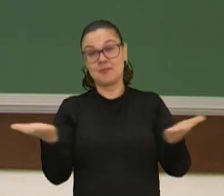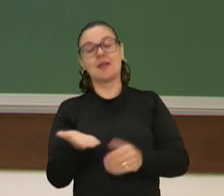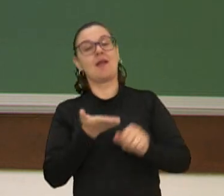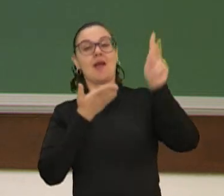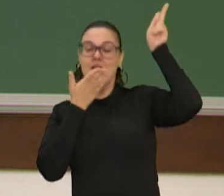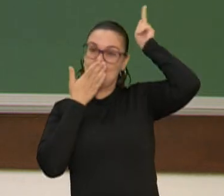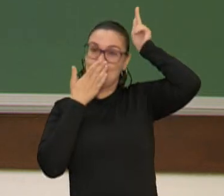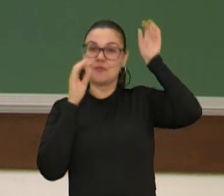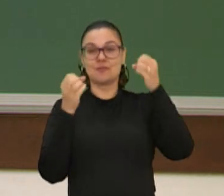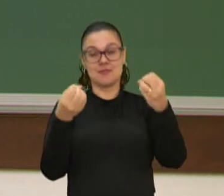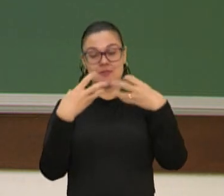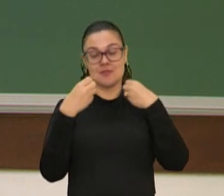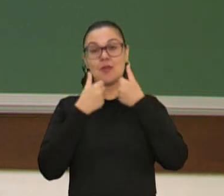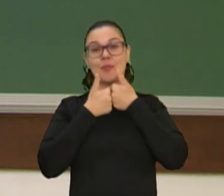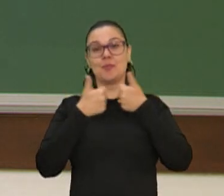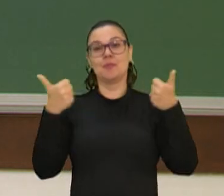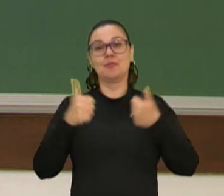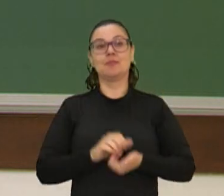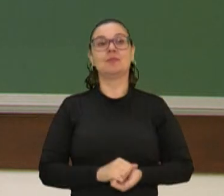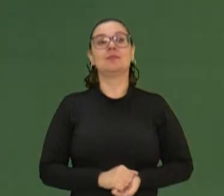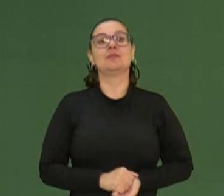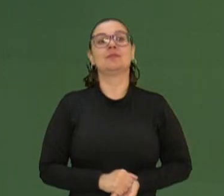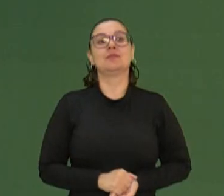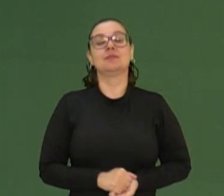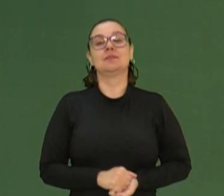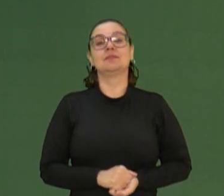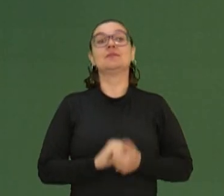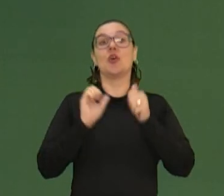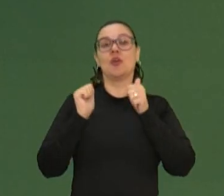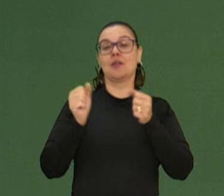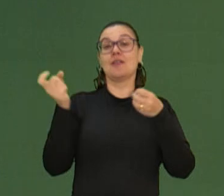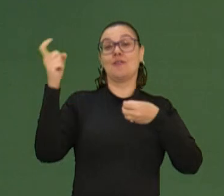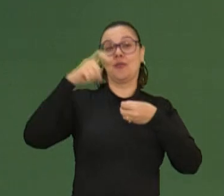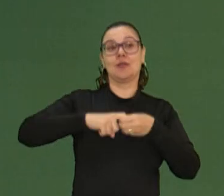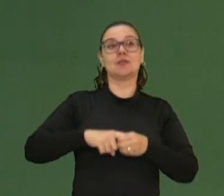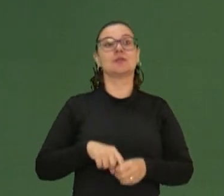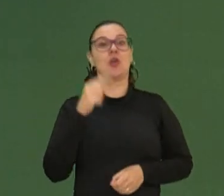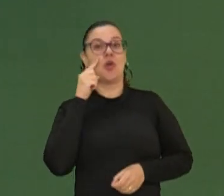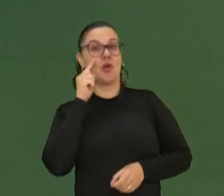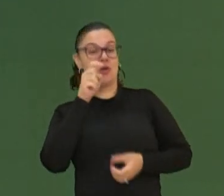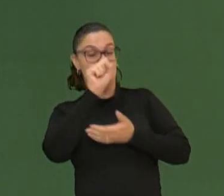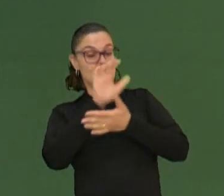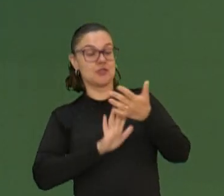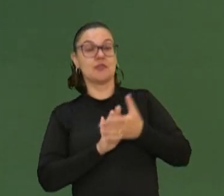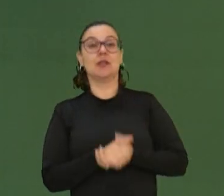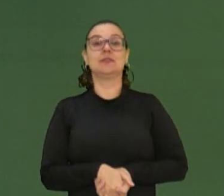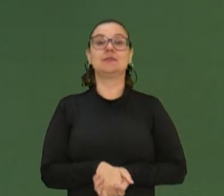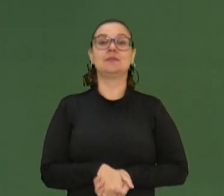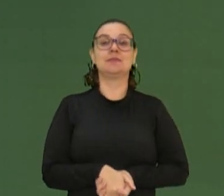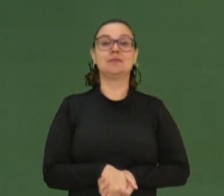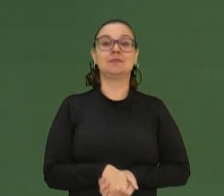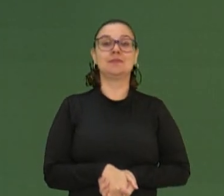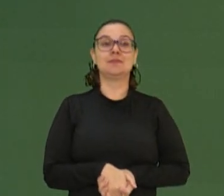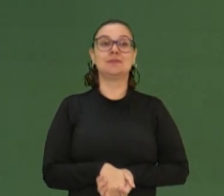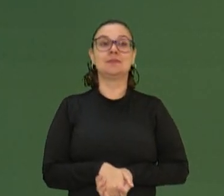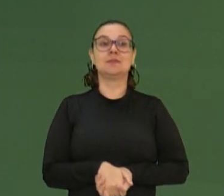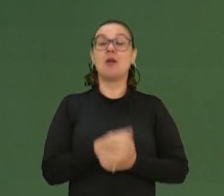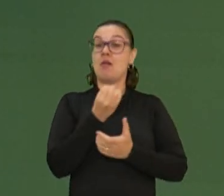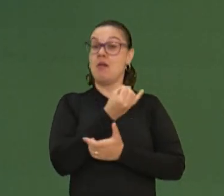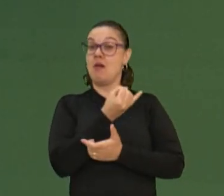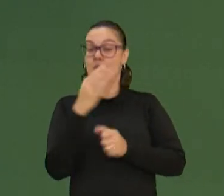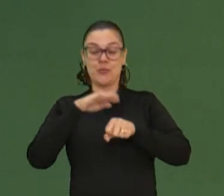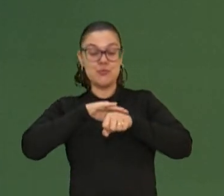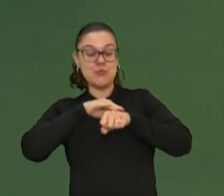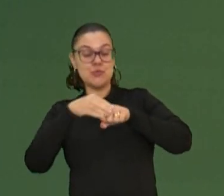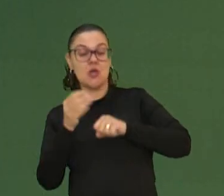indígenas. Vocês ensinaram algo muito bom para nós. Voltando aqui, exercíciozinho para vocês. Alguns